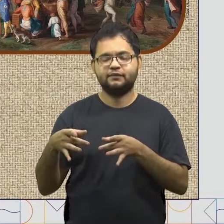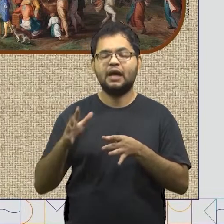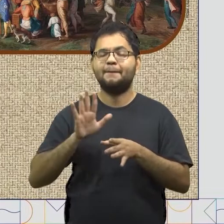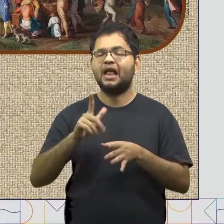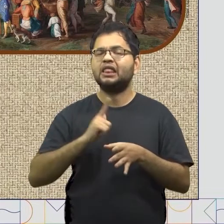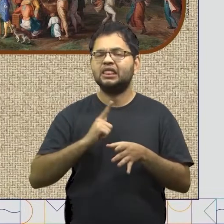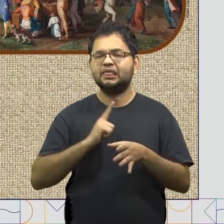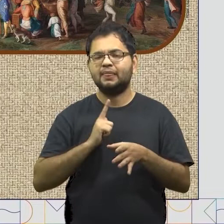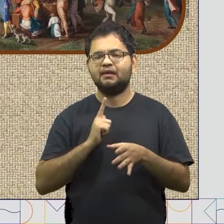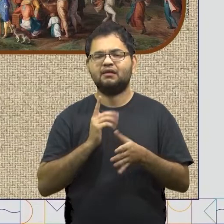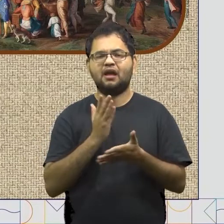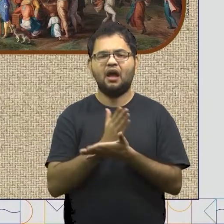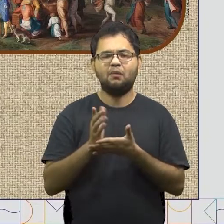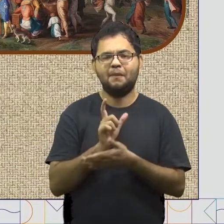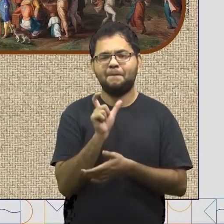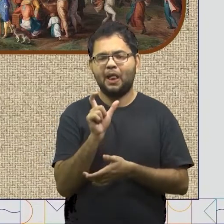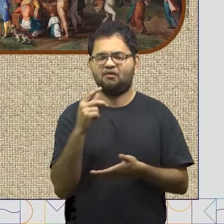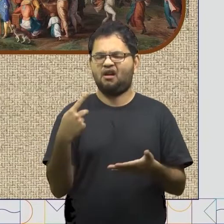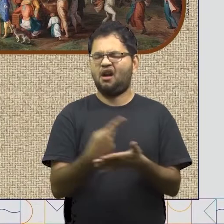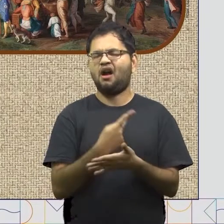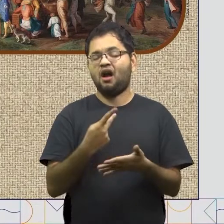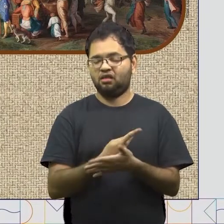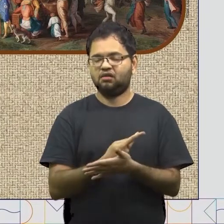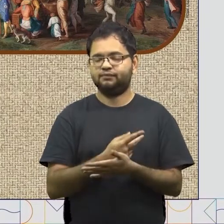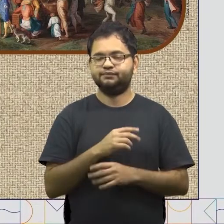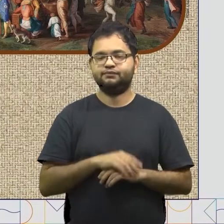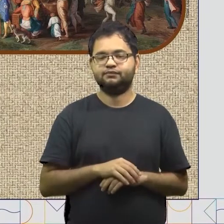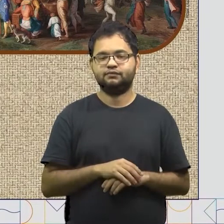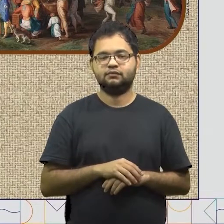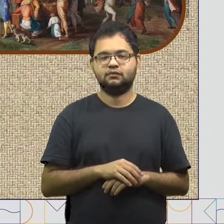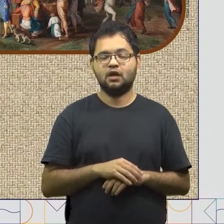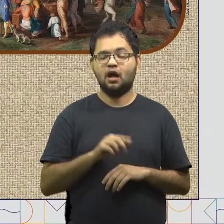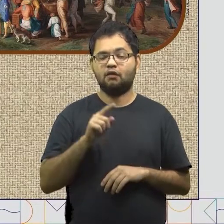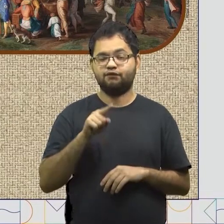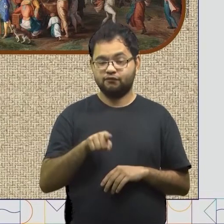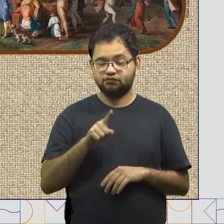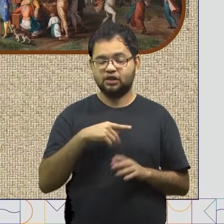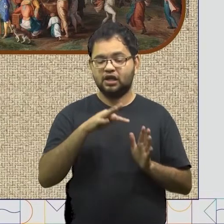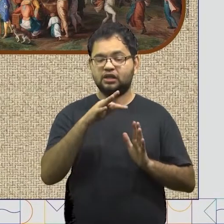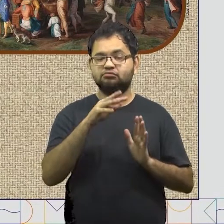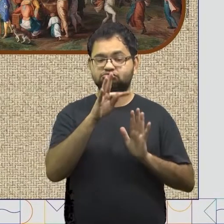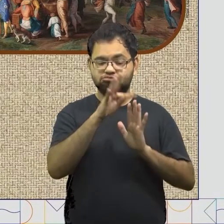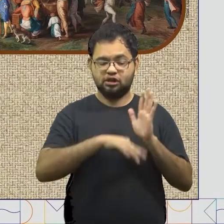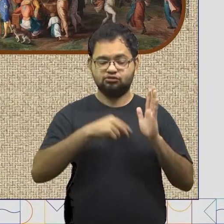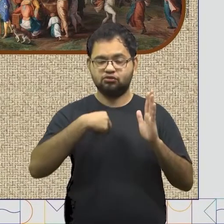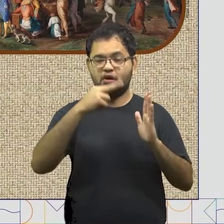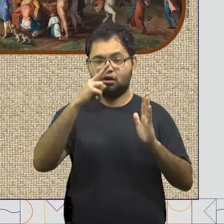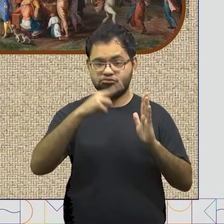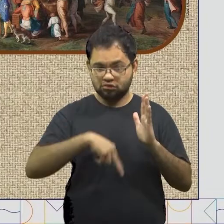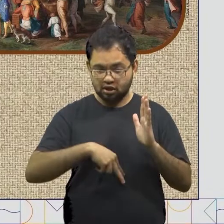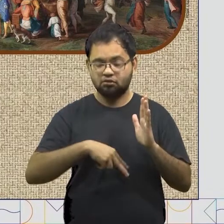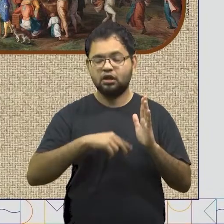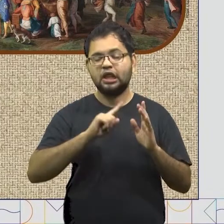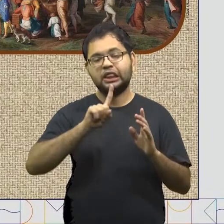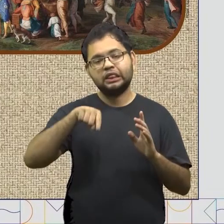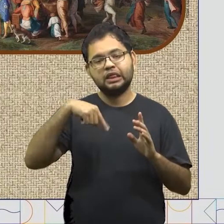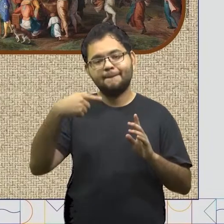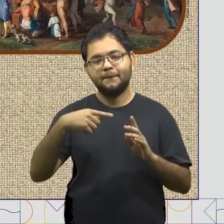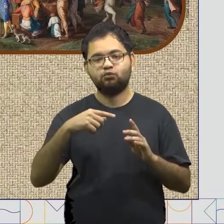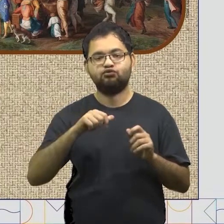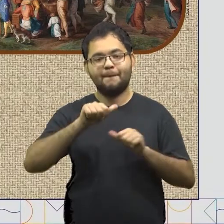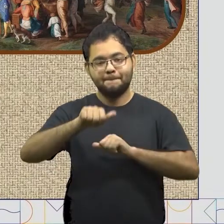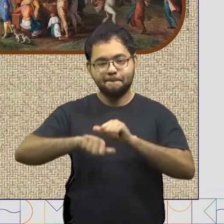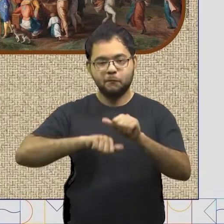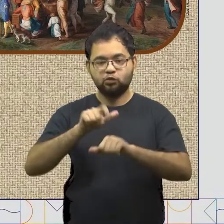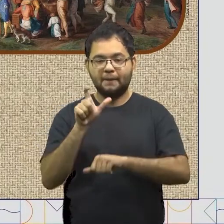informações equivocadas identifique essas informações e Reescreva o texto corretamente usando